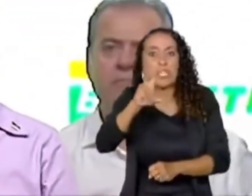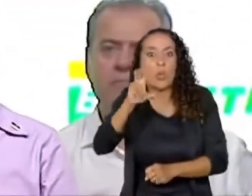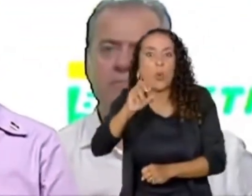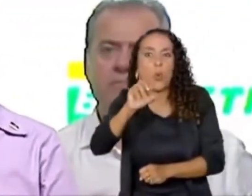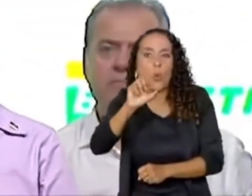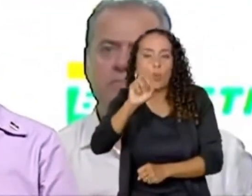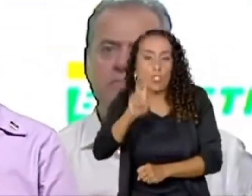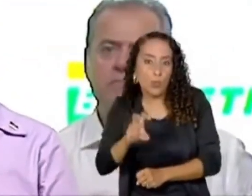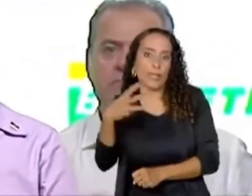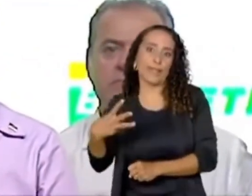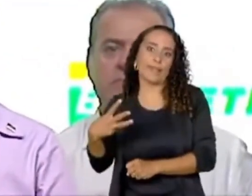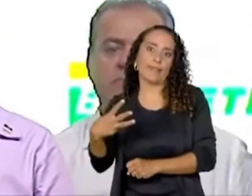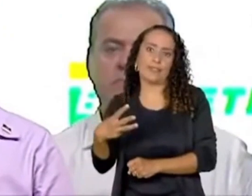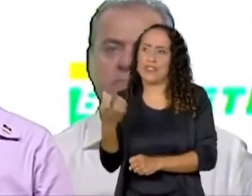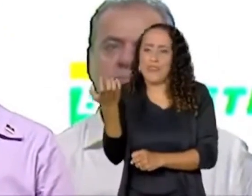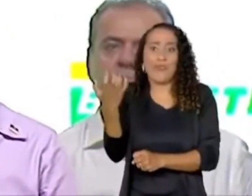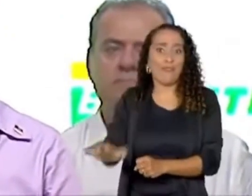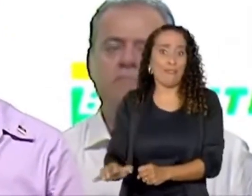1953.